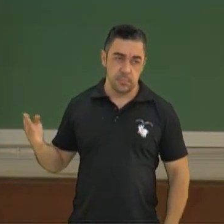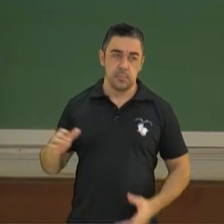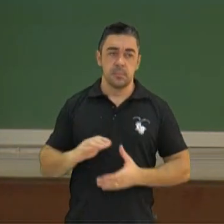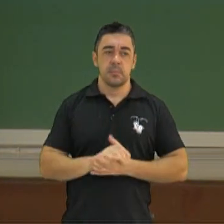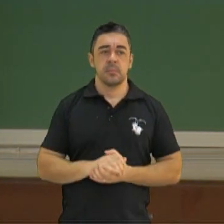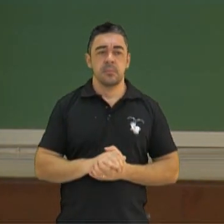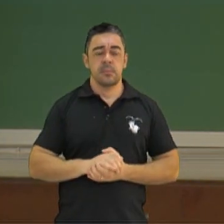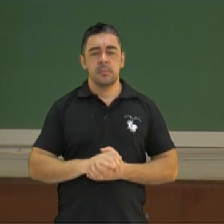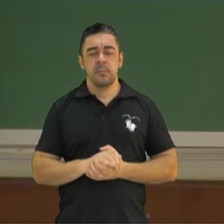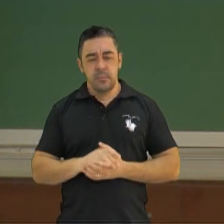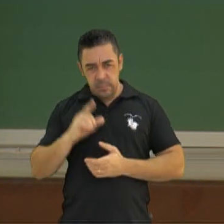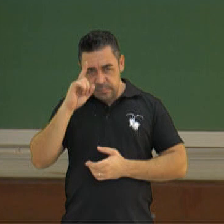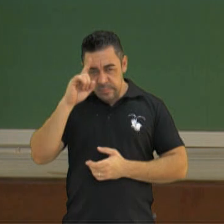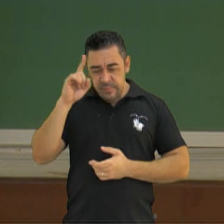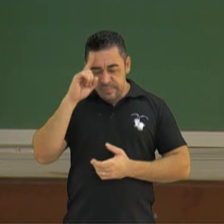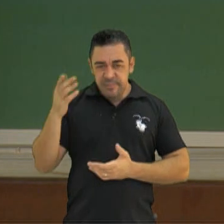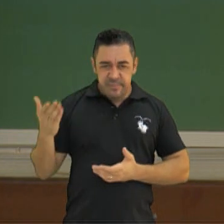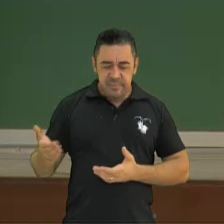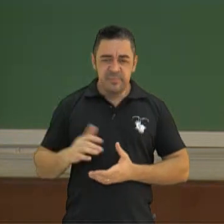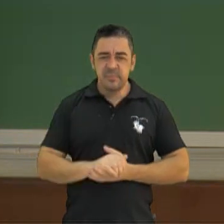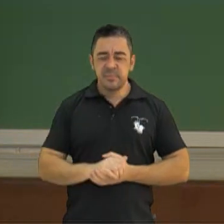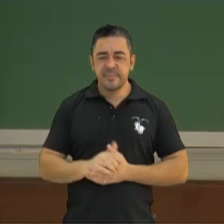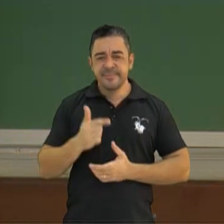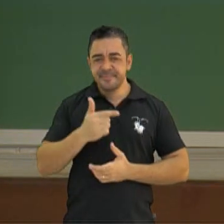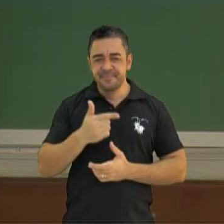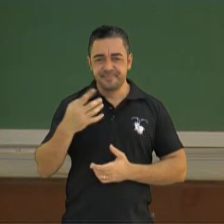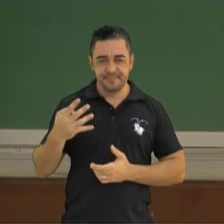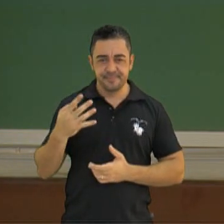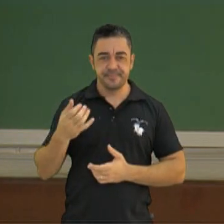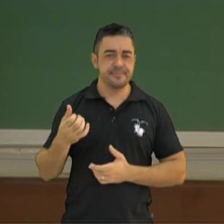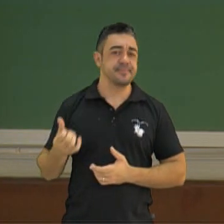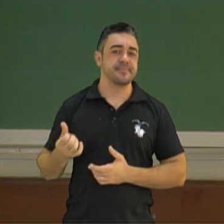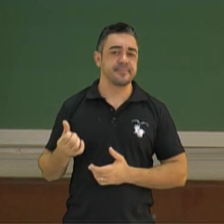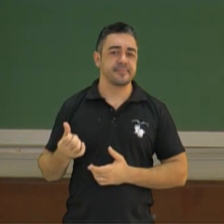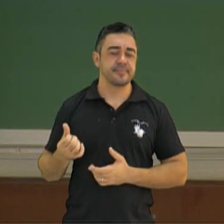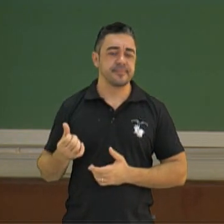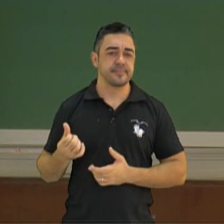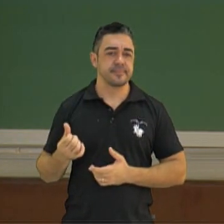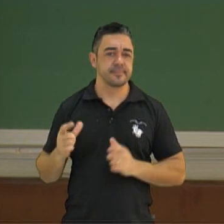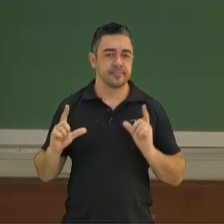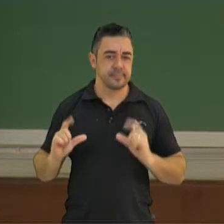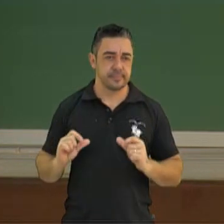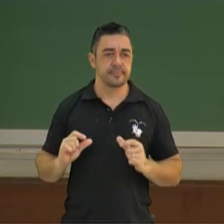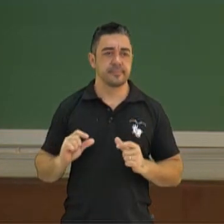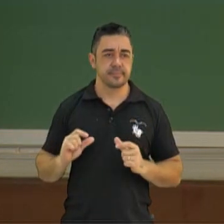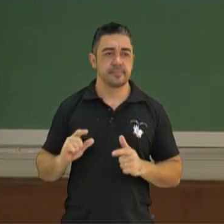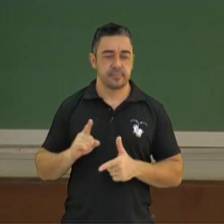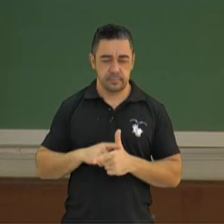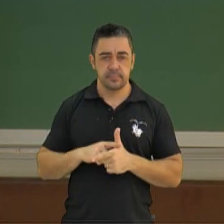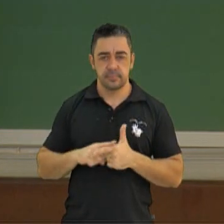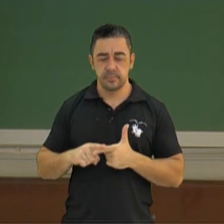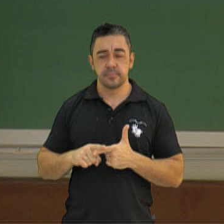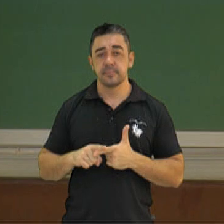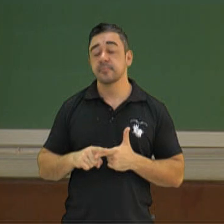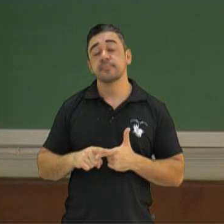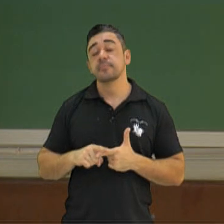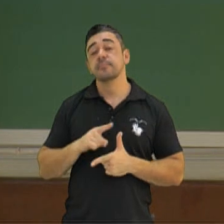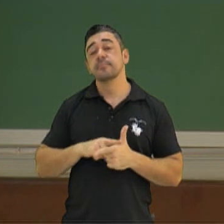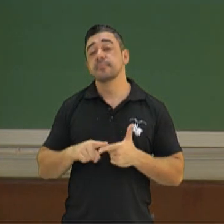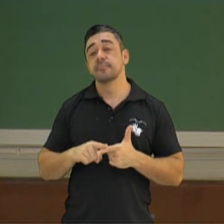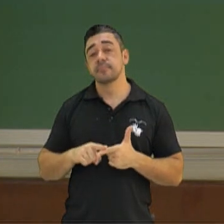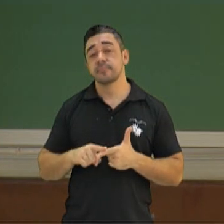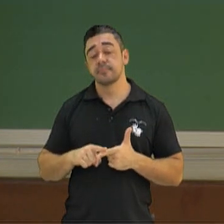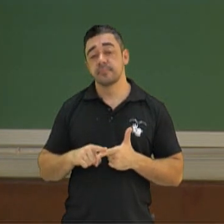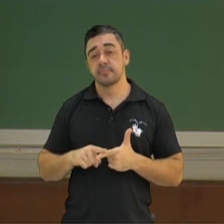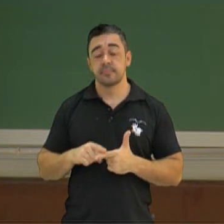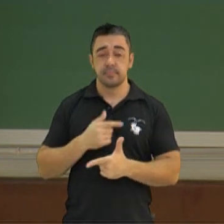números, que são os dias, né? 24 para 6. Opa, diminuiu, né? Então significa que dividiu. Dividiu por quanto?